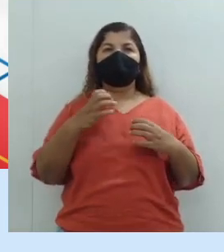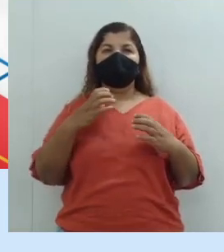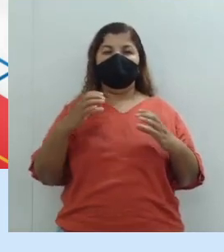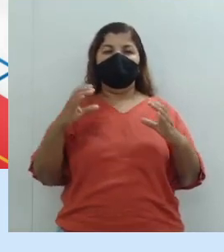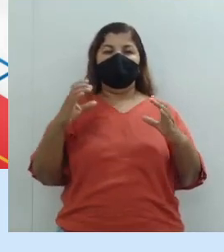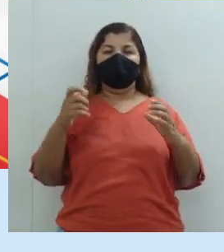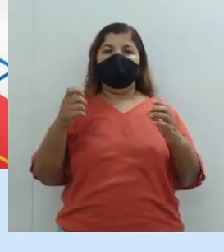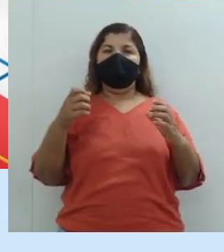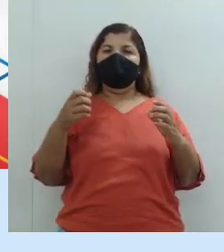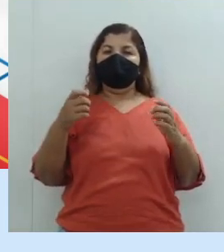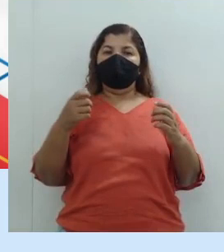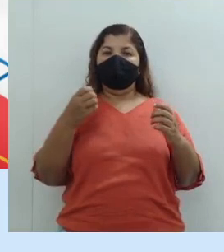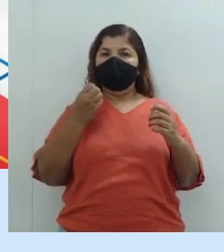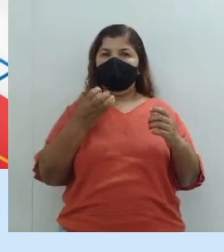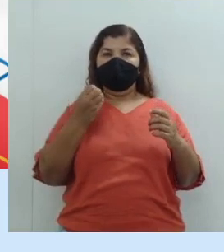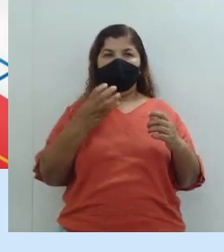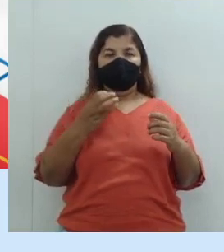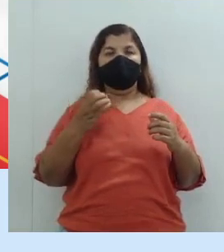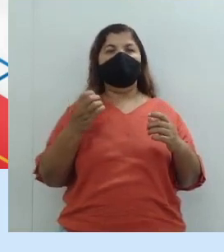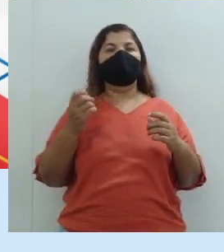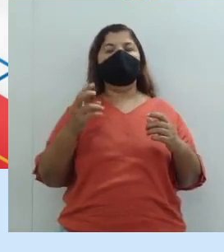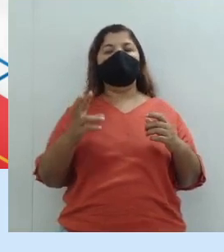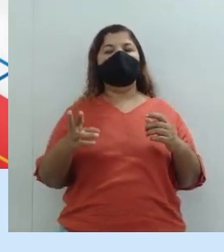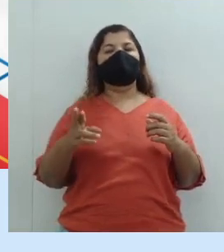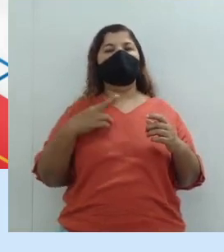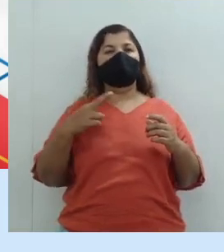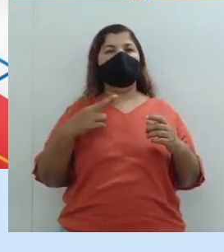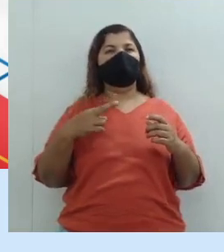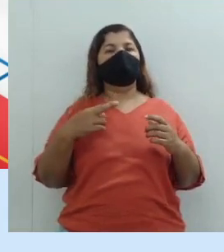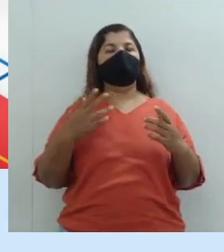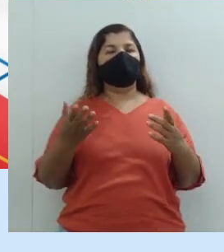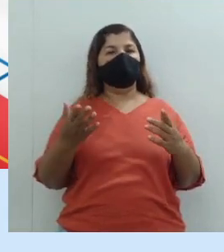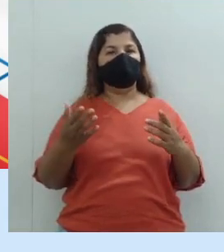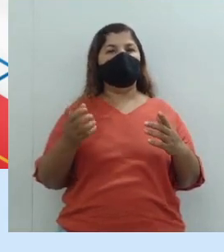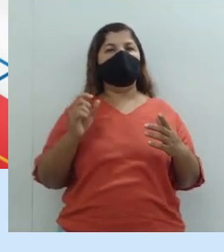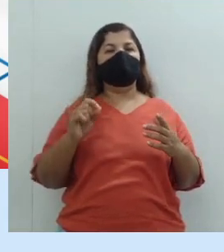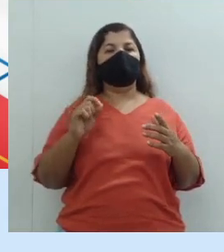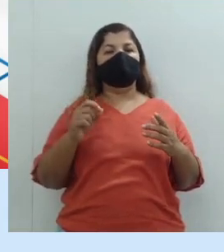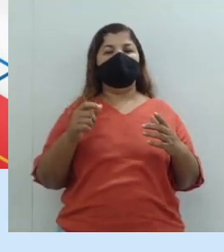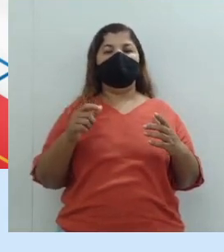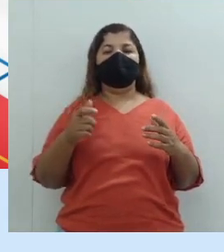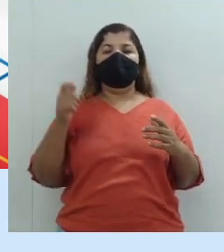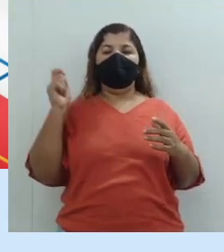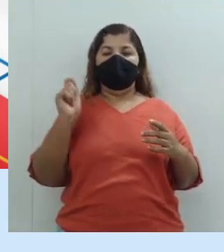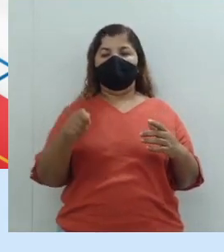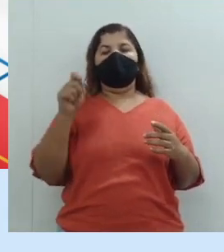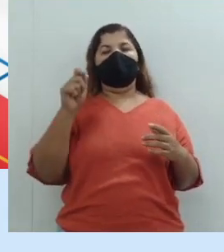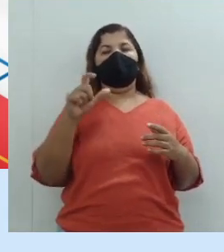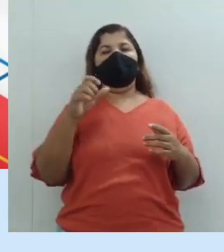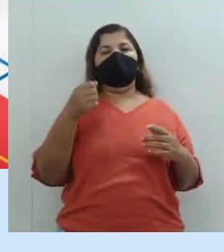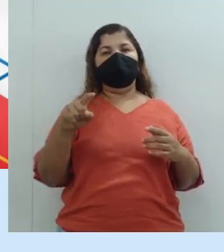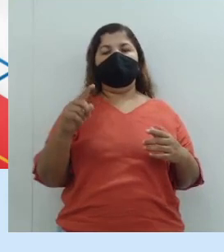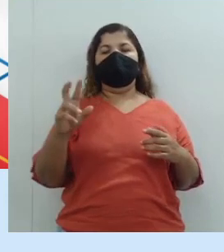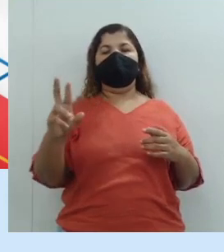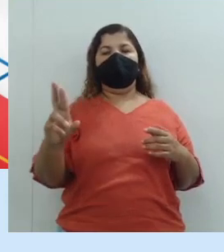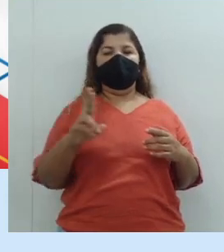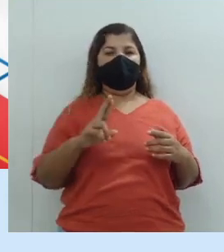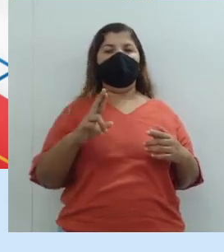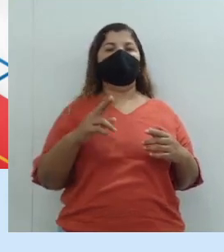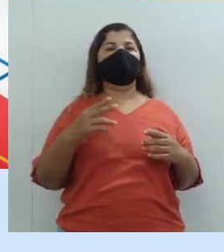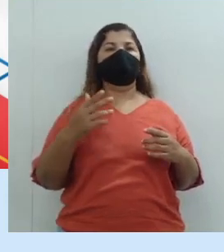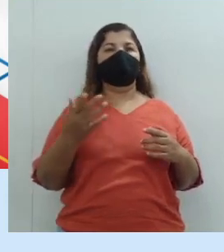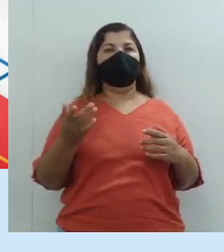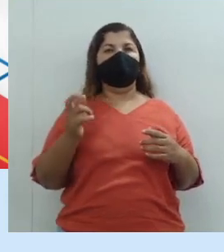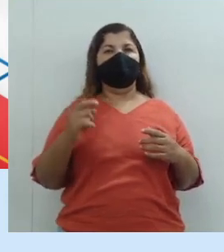não através da resposta que o pneu dá, ou seja, através da reação. A ação é você aplicar uma força, a reação é você sentir